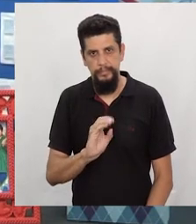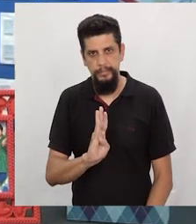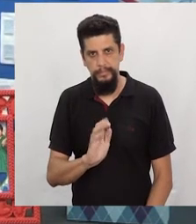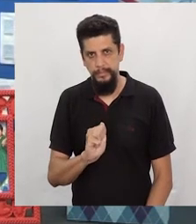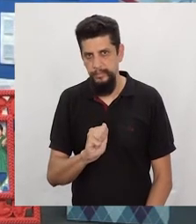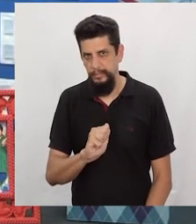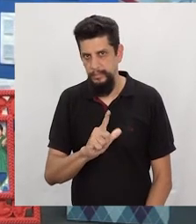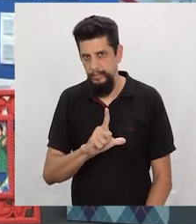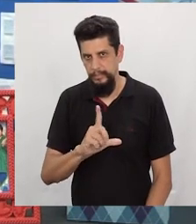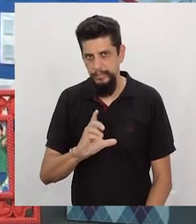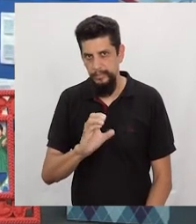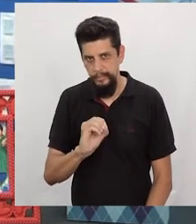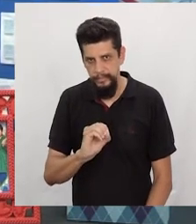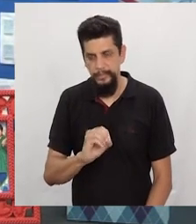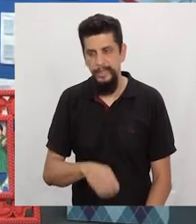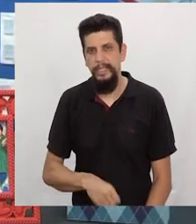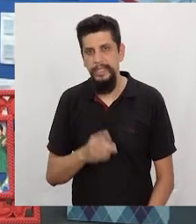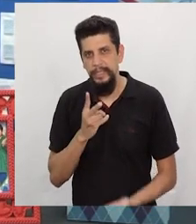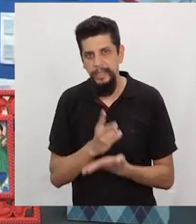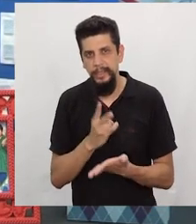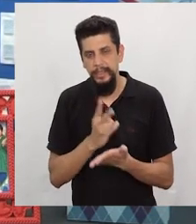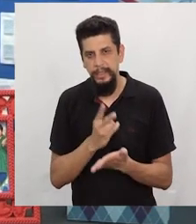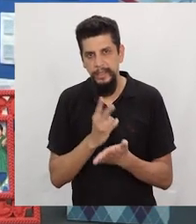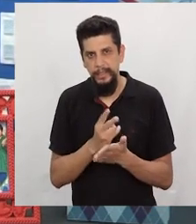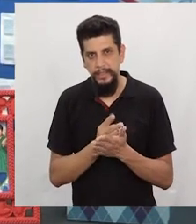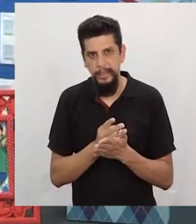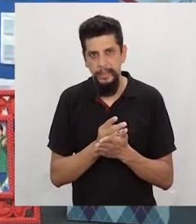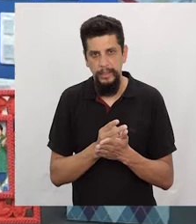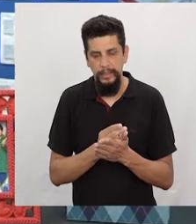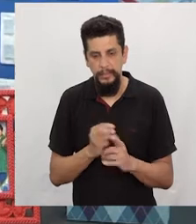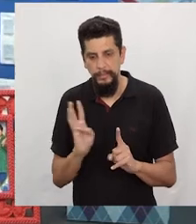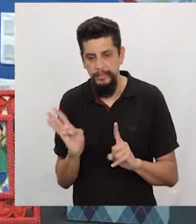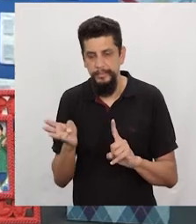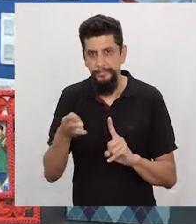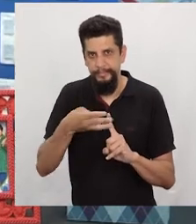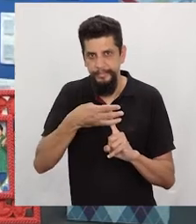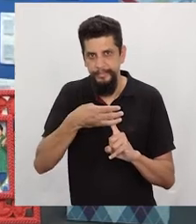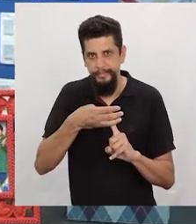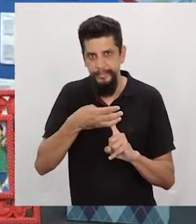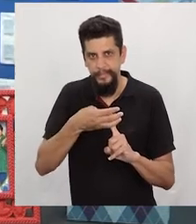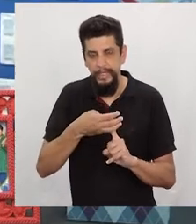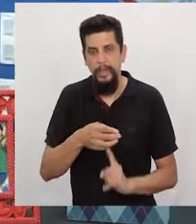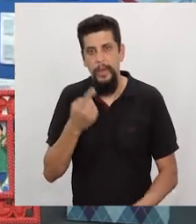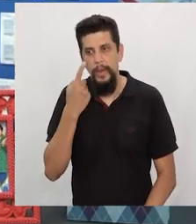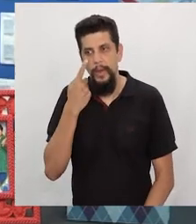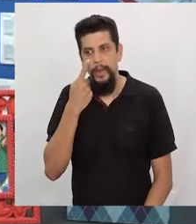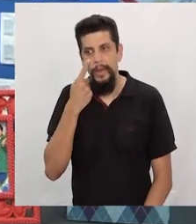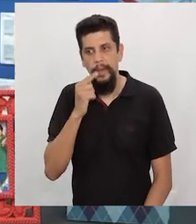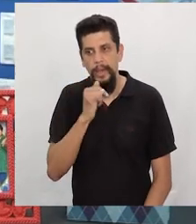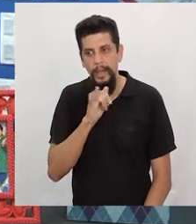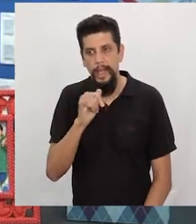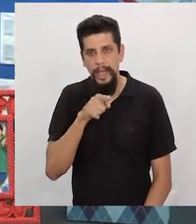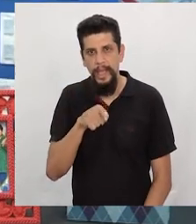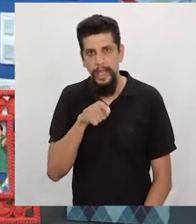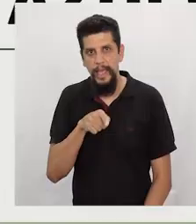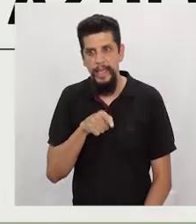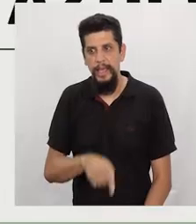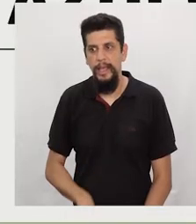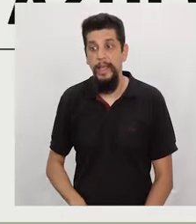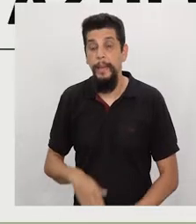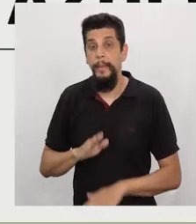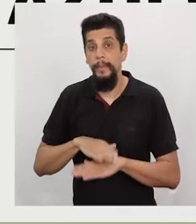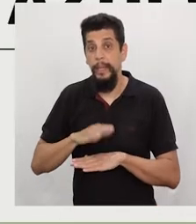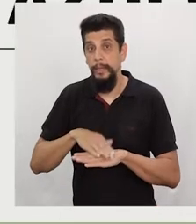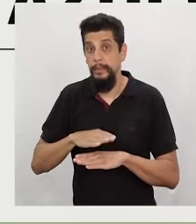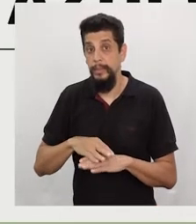no condomínio. E sempre que tem cheiro de mistério no ar, olha só o que eles dizem. Esta é